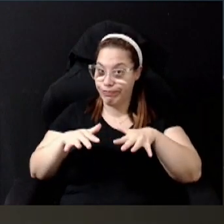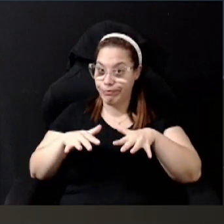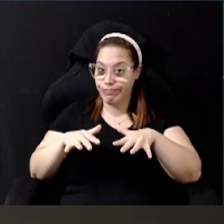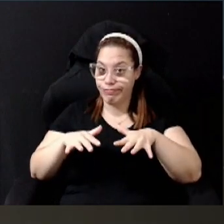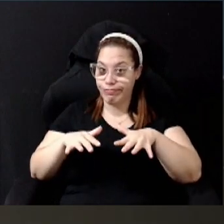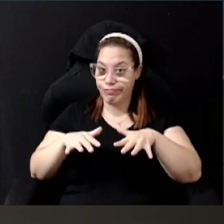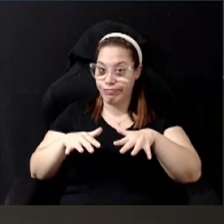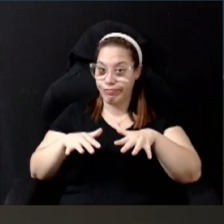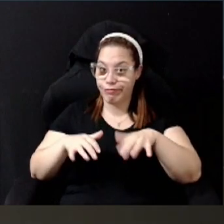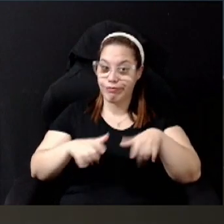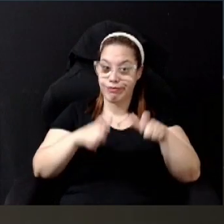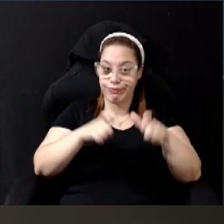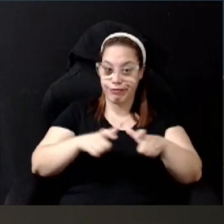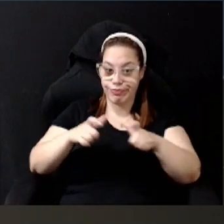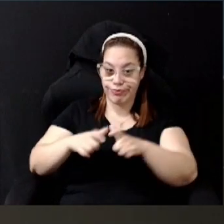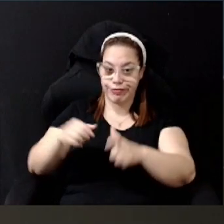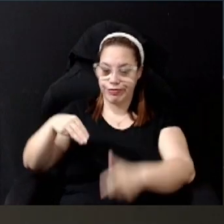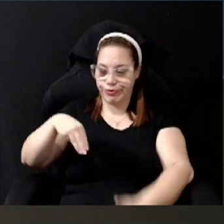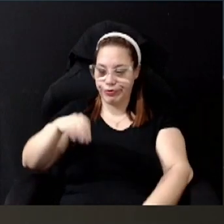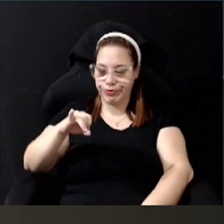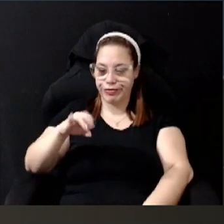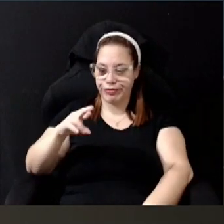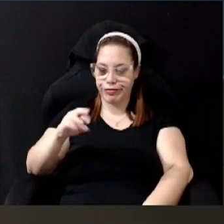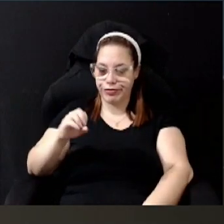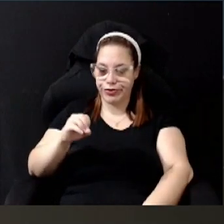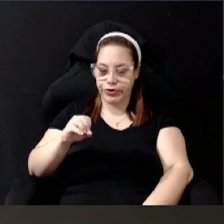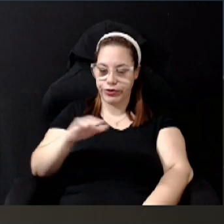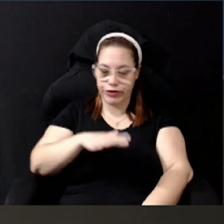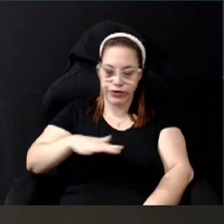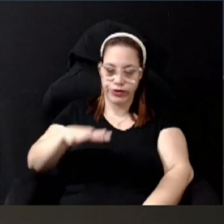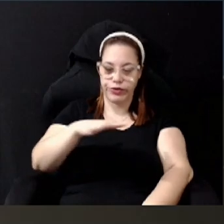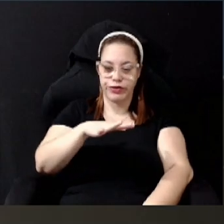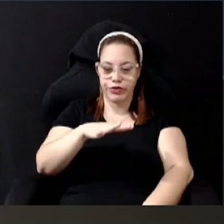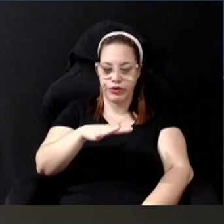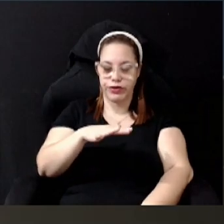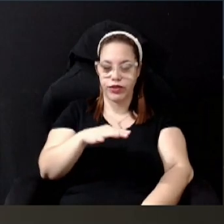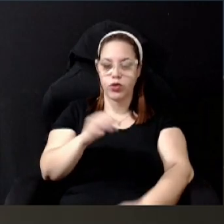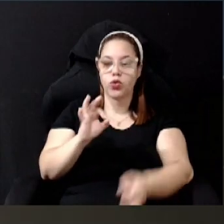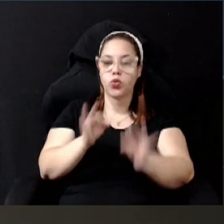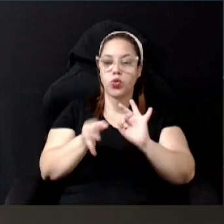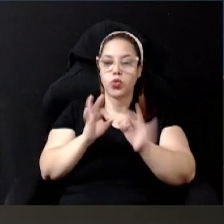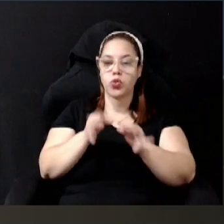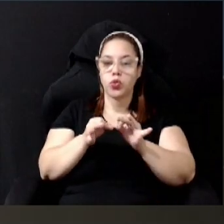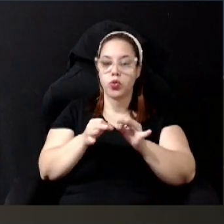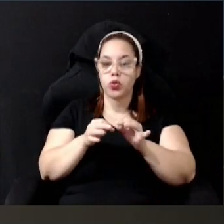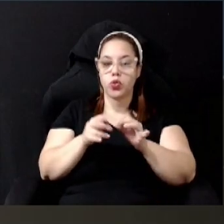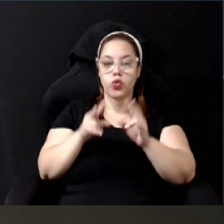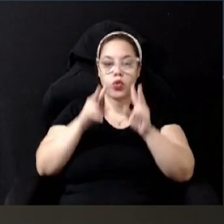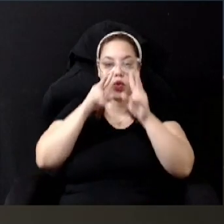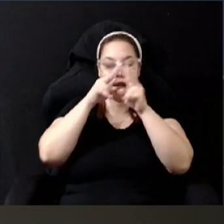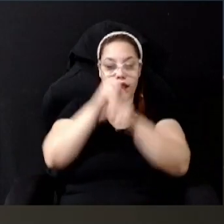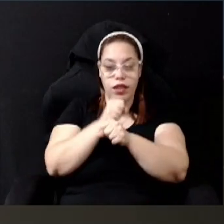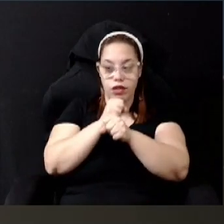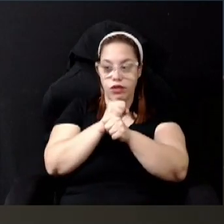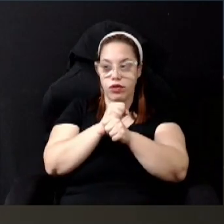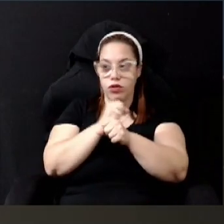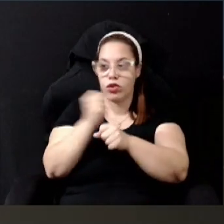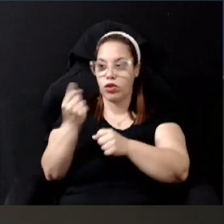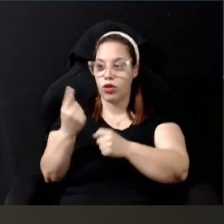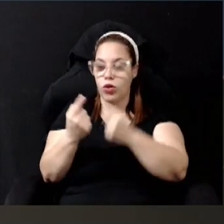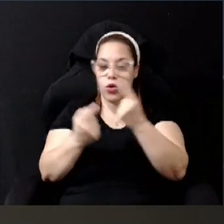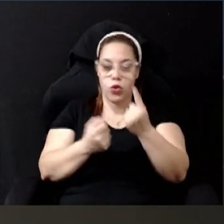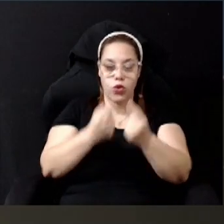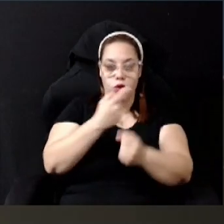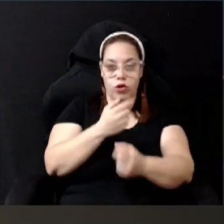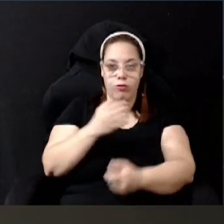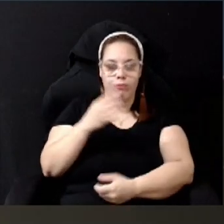cada micro-região no seu núcleo, justamente tentando fortalecer uma outra. Eu acho